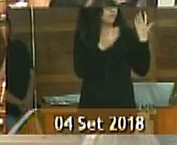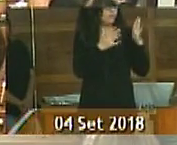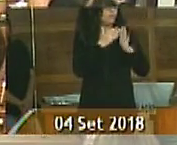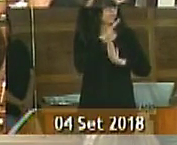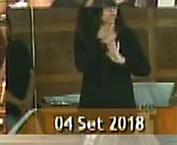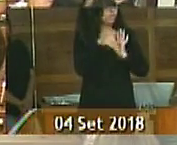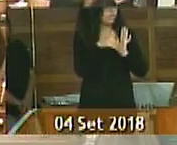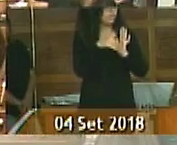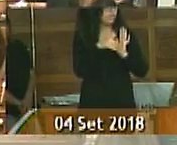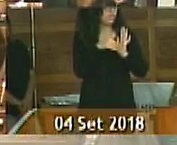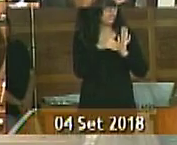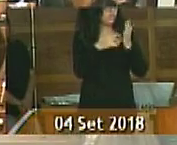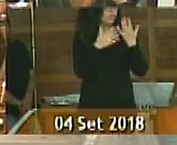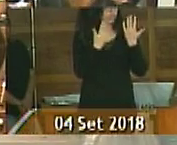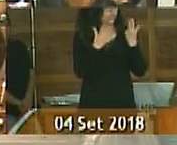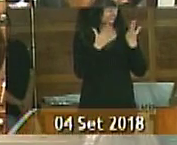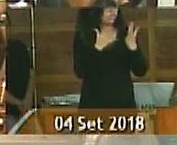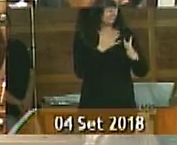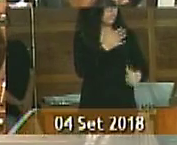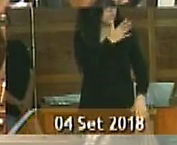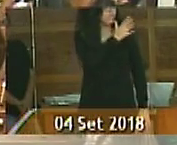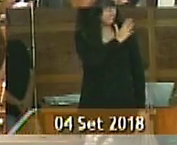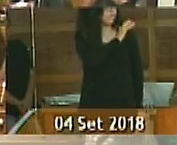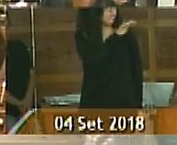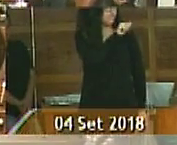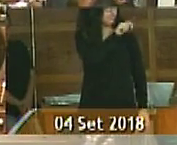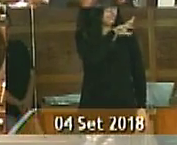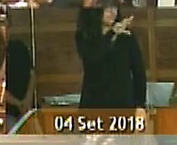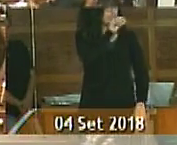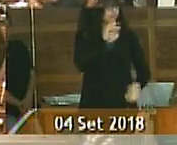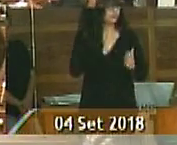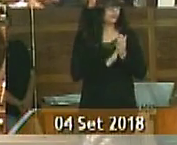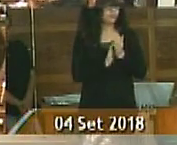todos vocês e parabéns mais uma vez, comandante Jairo.